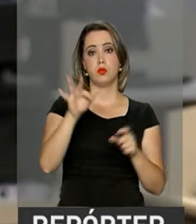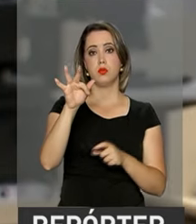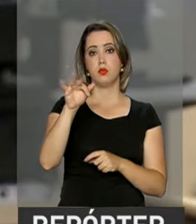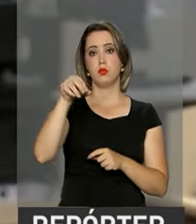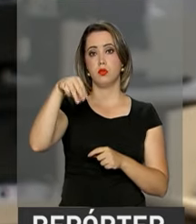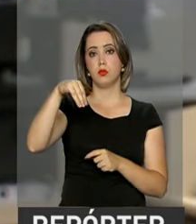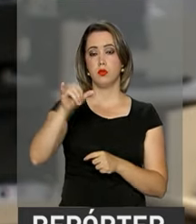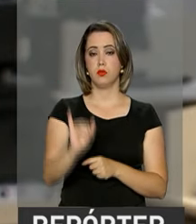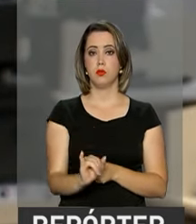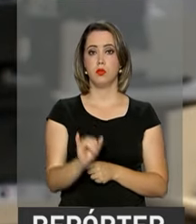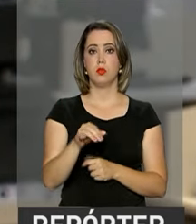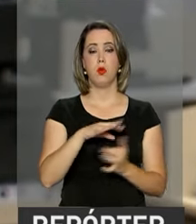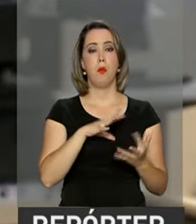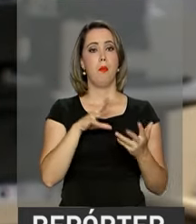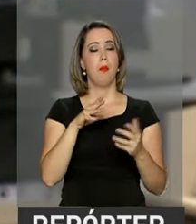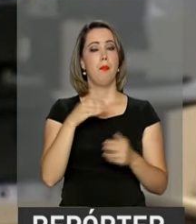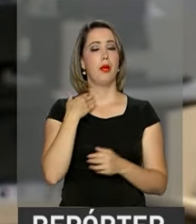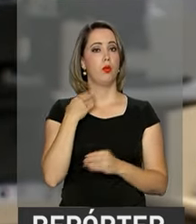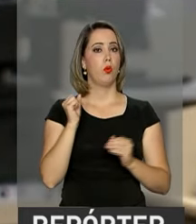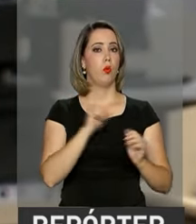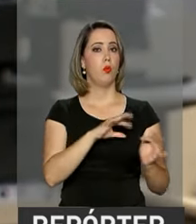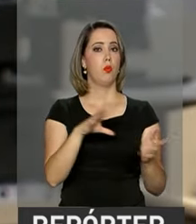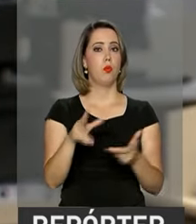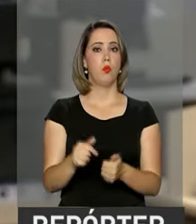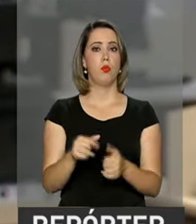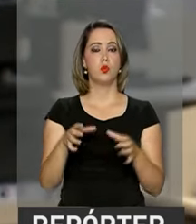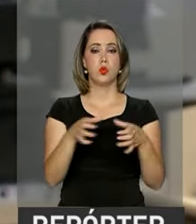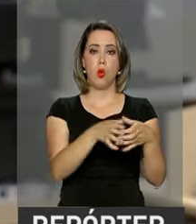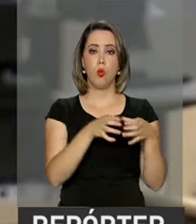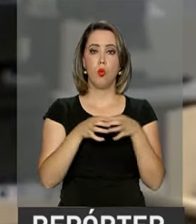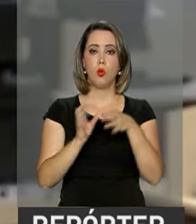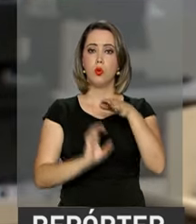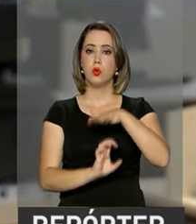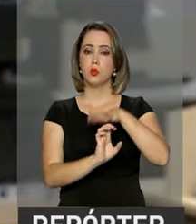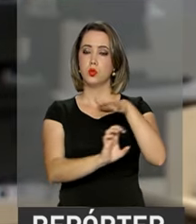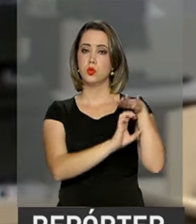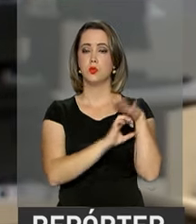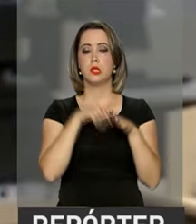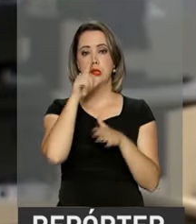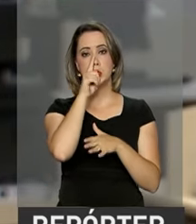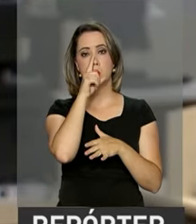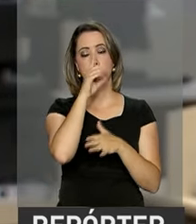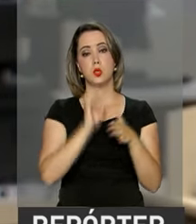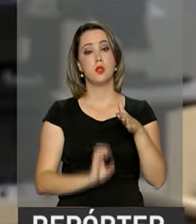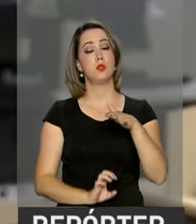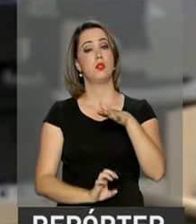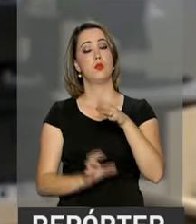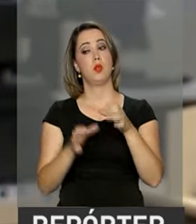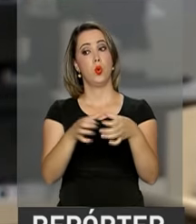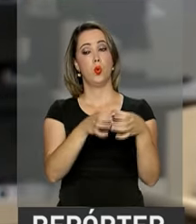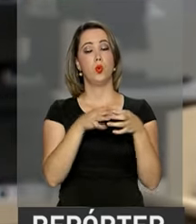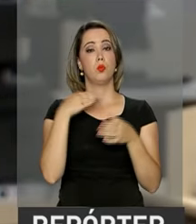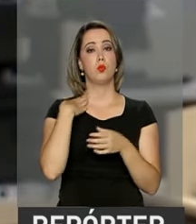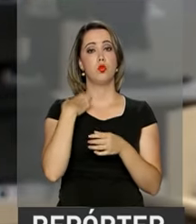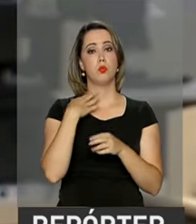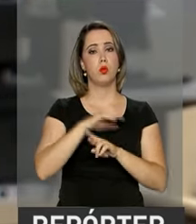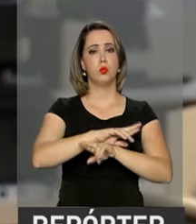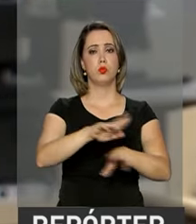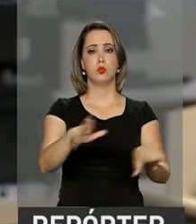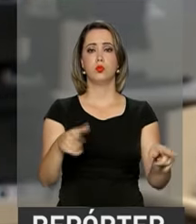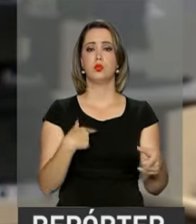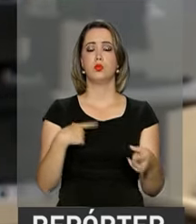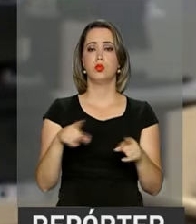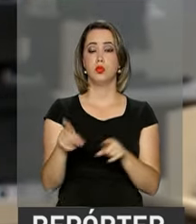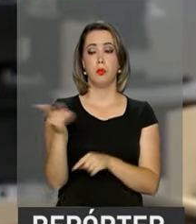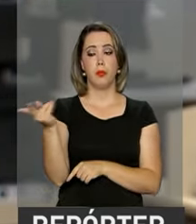internacional do Banco Mundial integrantes de agências de risco e bancos de investimentos além de encontros bilaterais com representantes dos